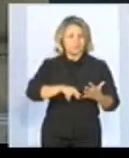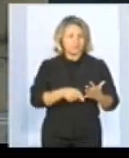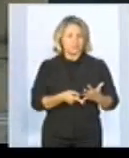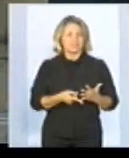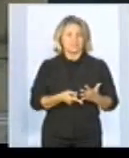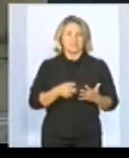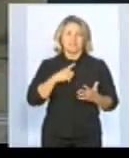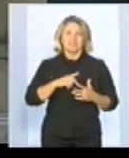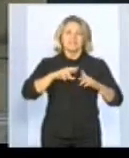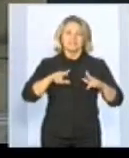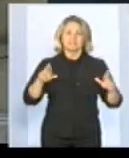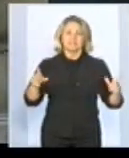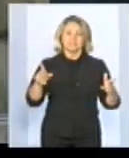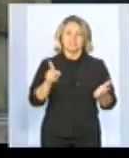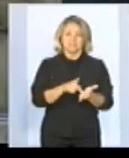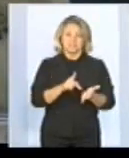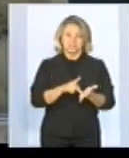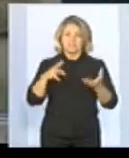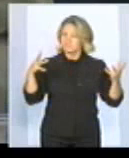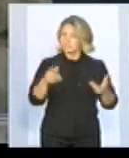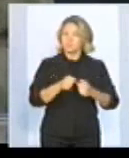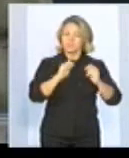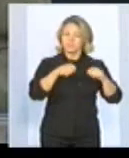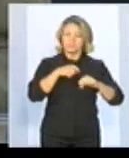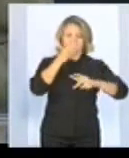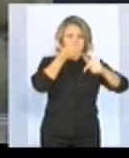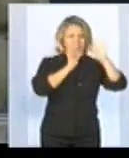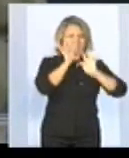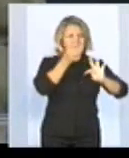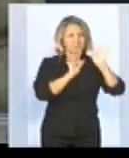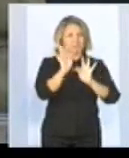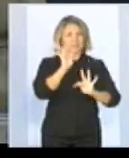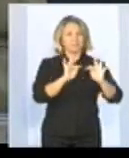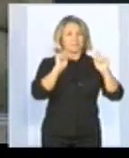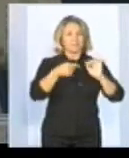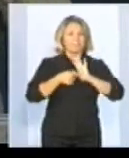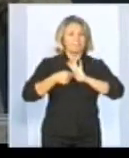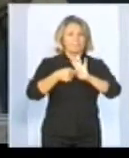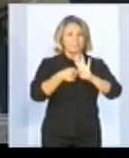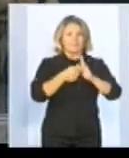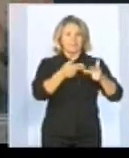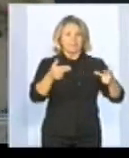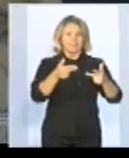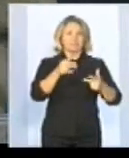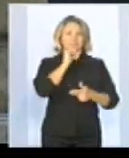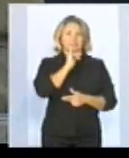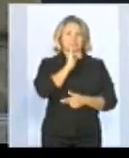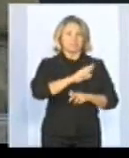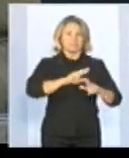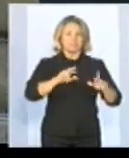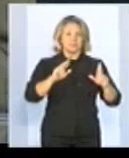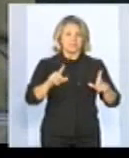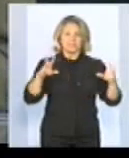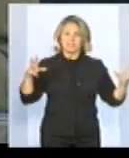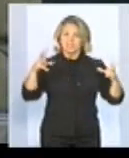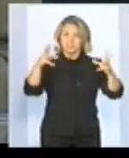diversas decisões do CAD nessa direção, de todas as tecnologias, embora com peculiaridades, regimes jurídicos até antes dessa lei distintos, todas